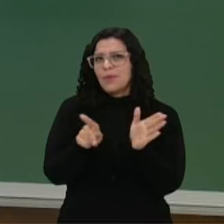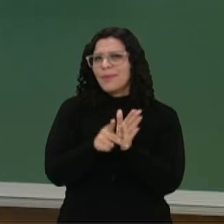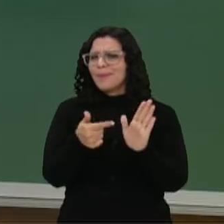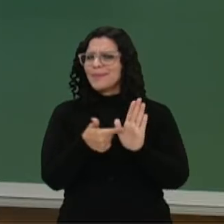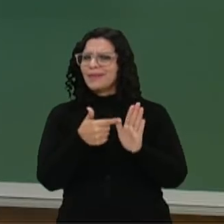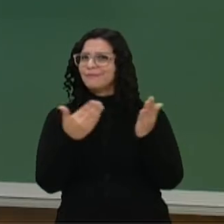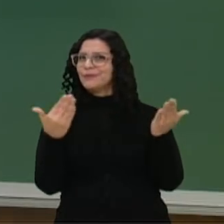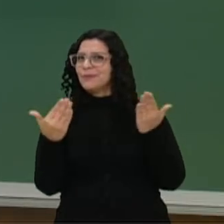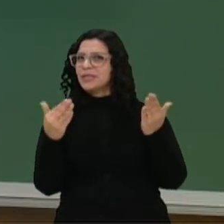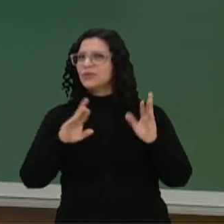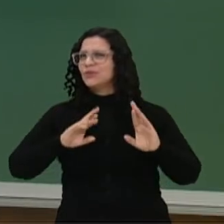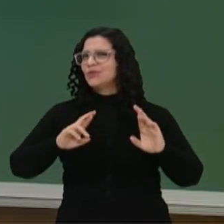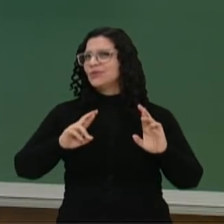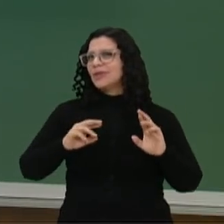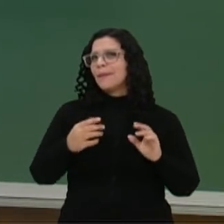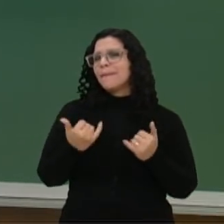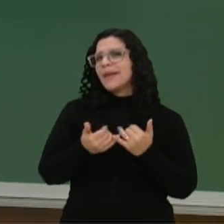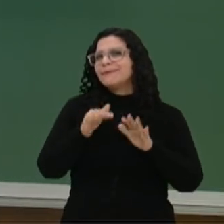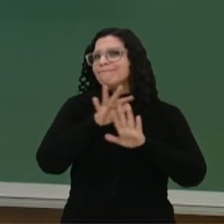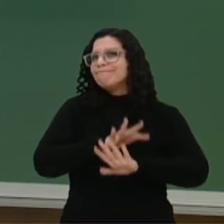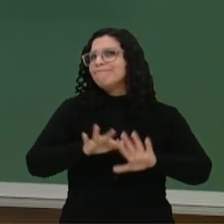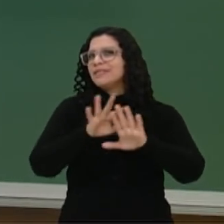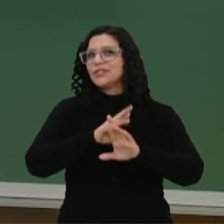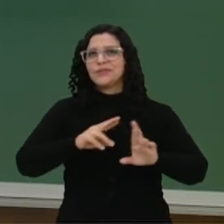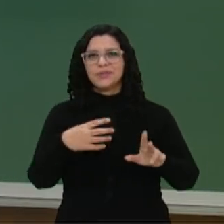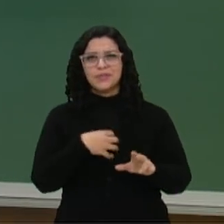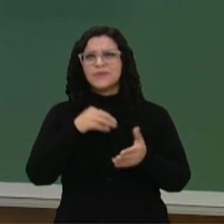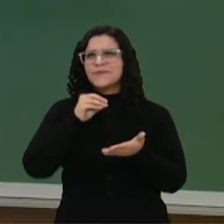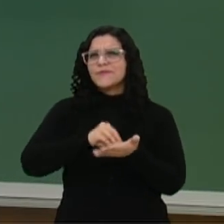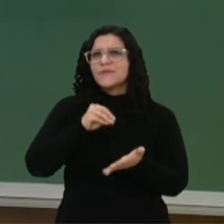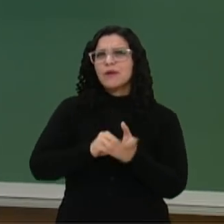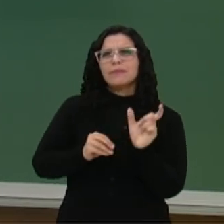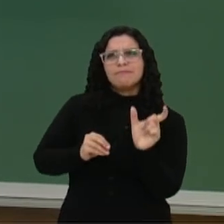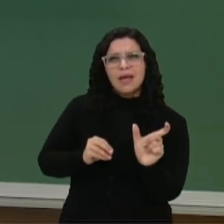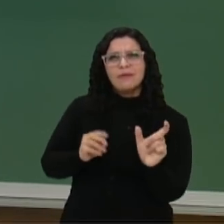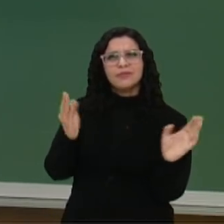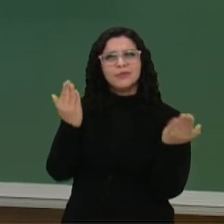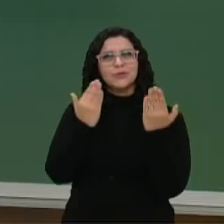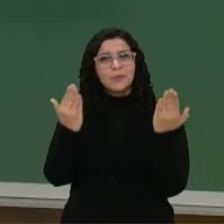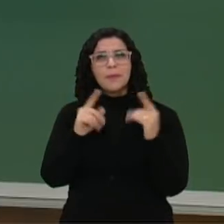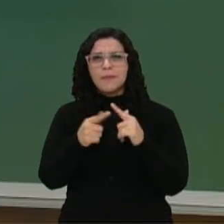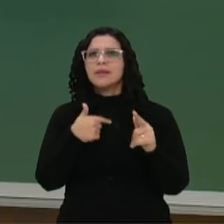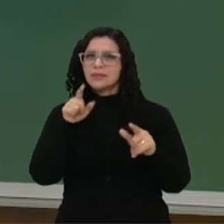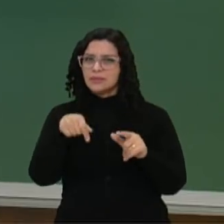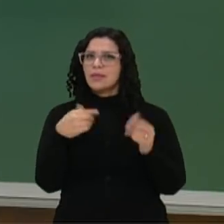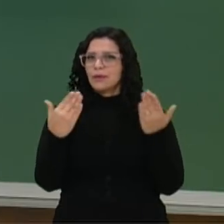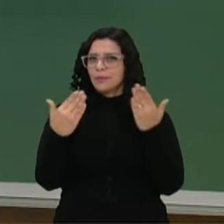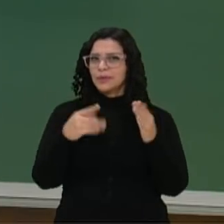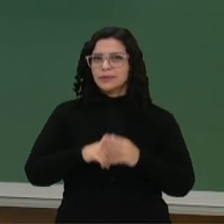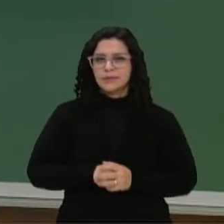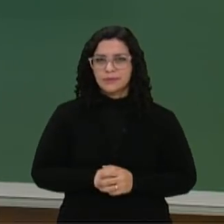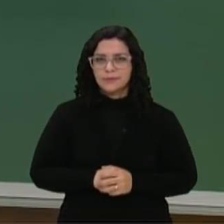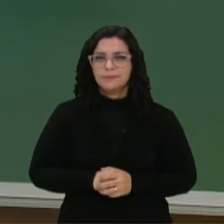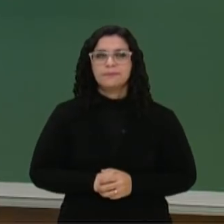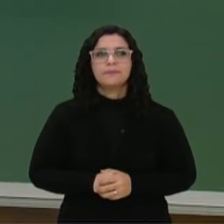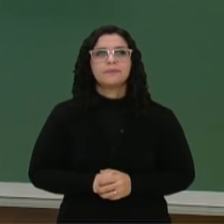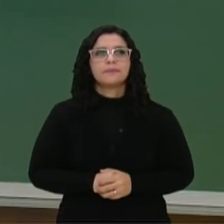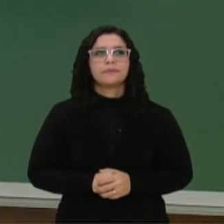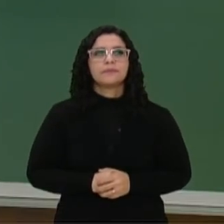estabelecendo uma comparação bem claramente, certo? Falta uma palavra de comparação, mas é uma comparação, a